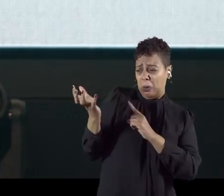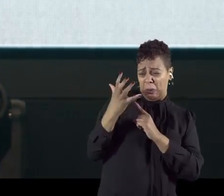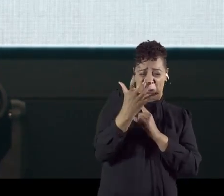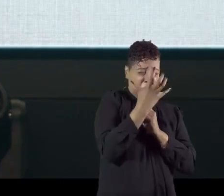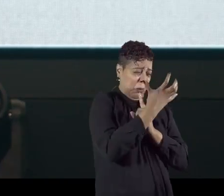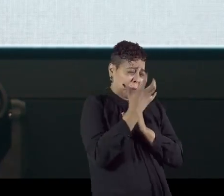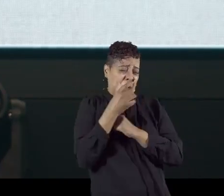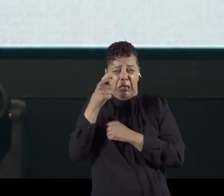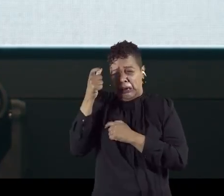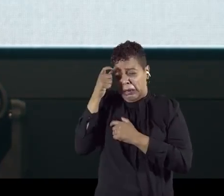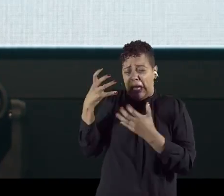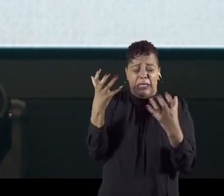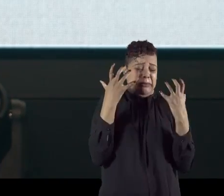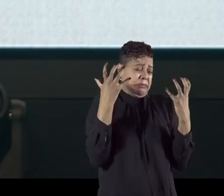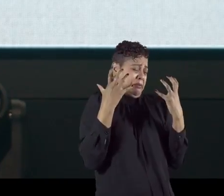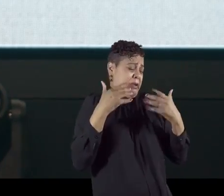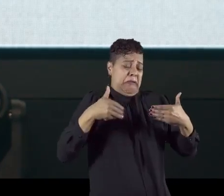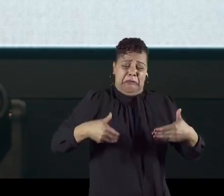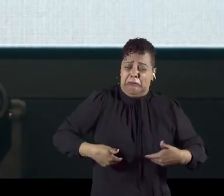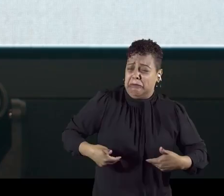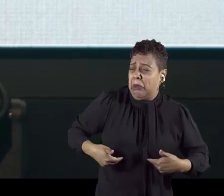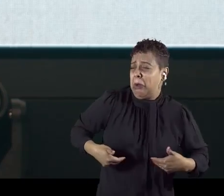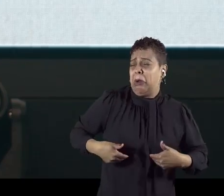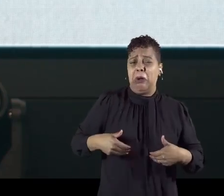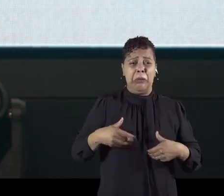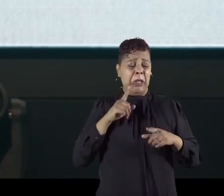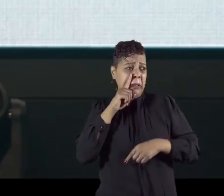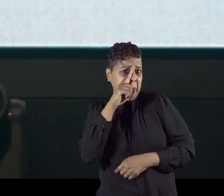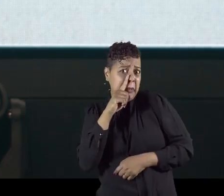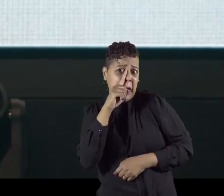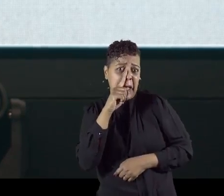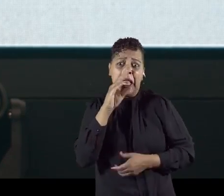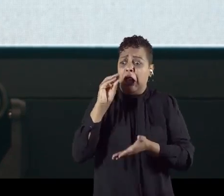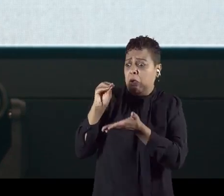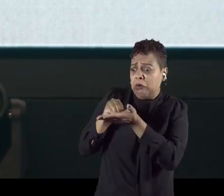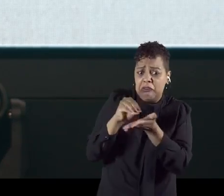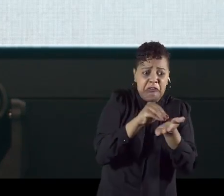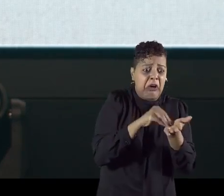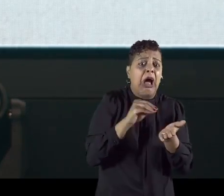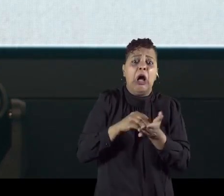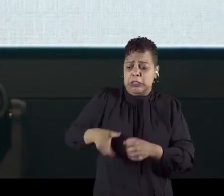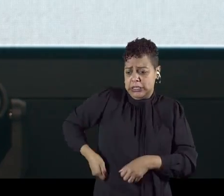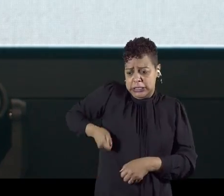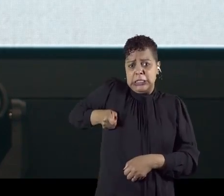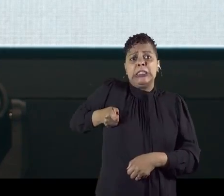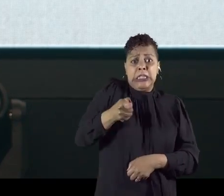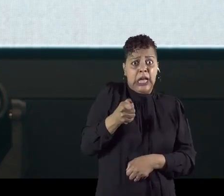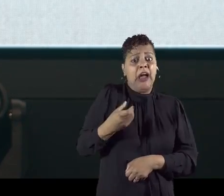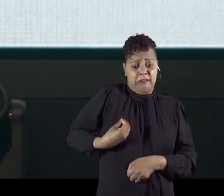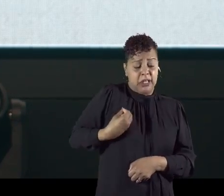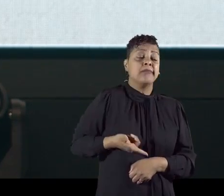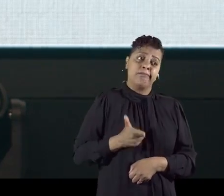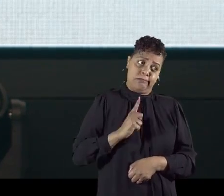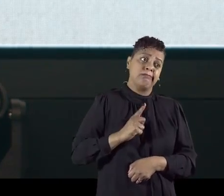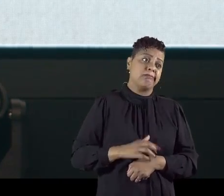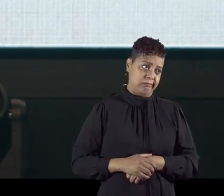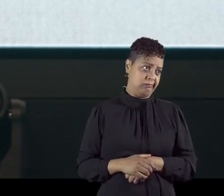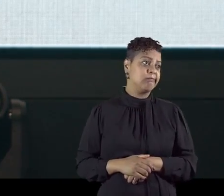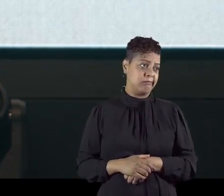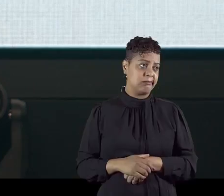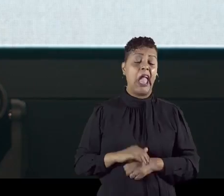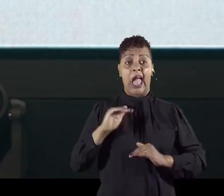vida tem perseguição tem fome tem um terço tem perigo tem espada à Vida